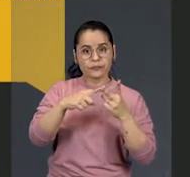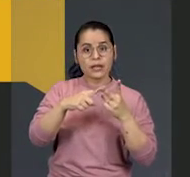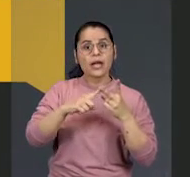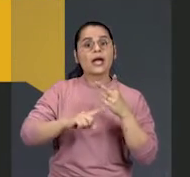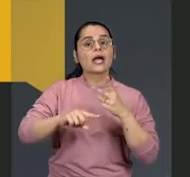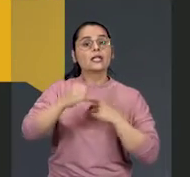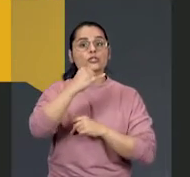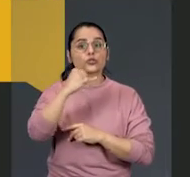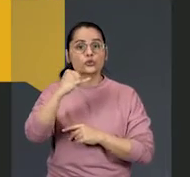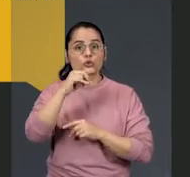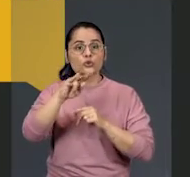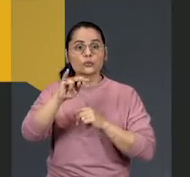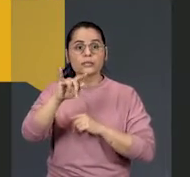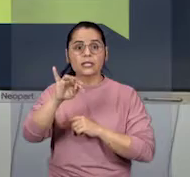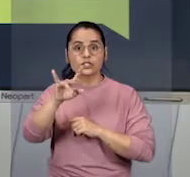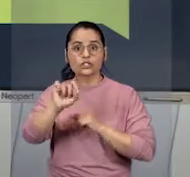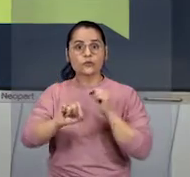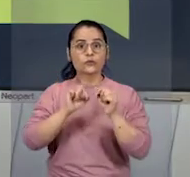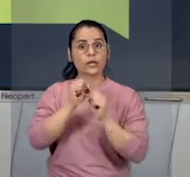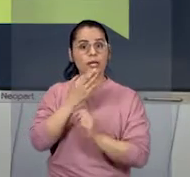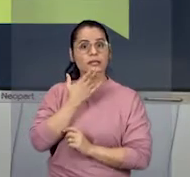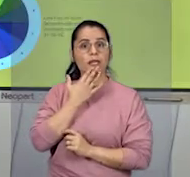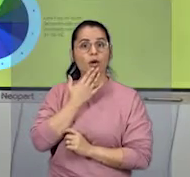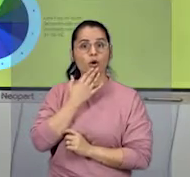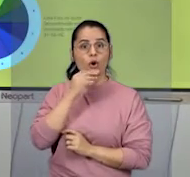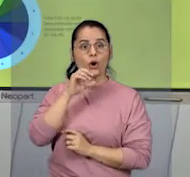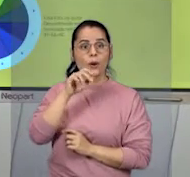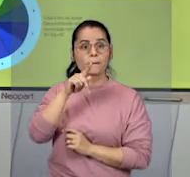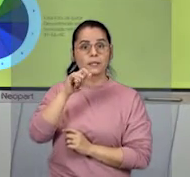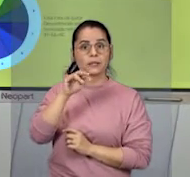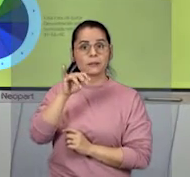conseguida pela cor pigmento, que é o que vamos ver agora.